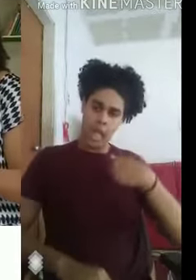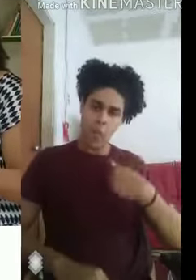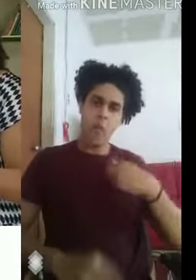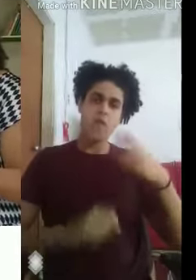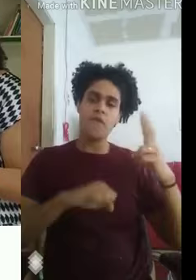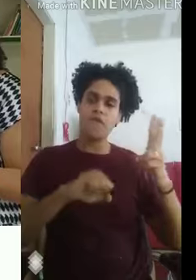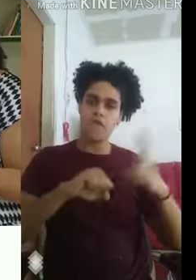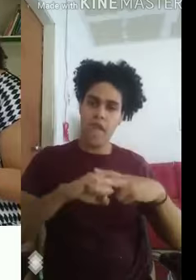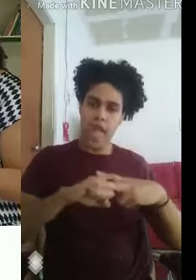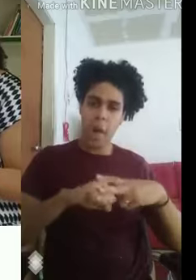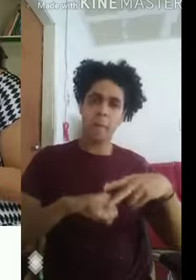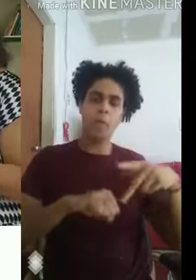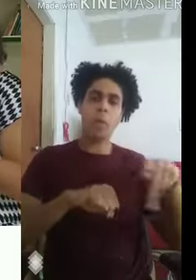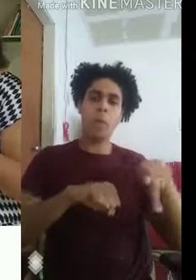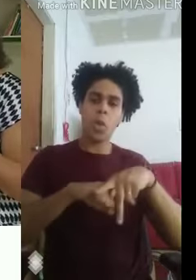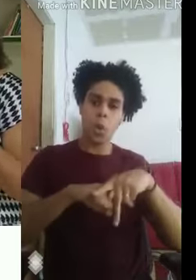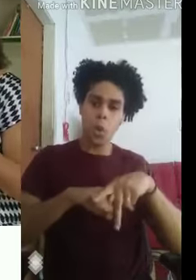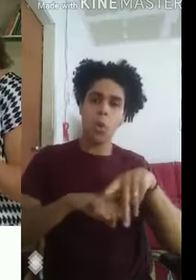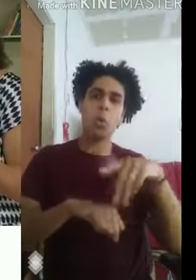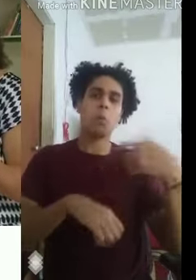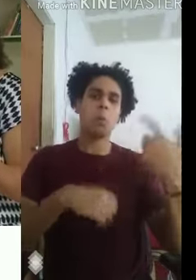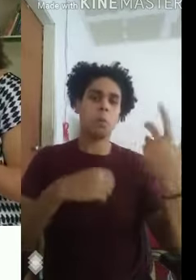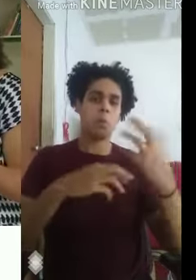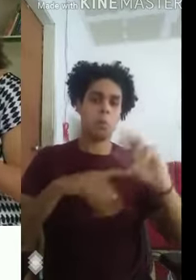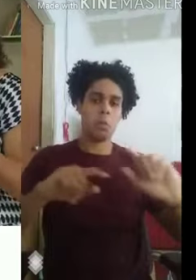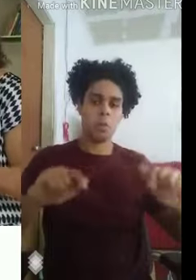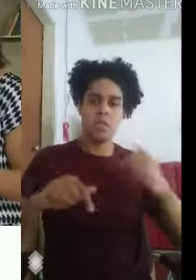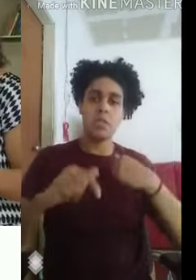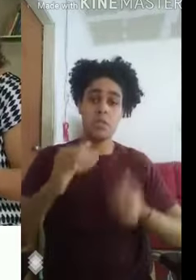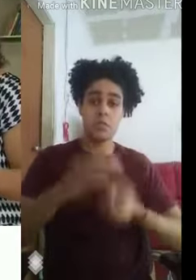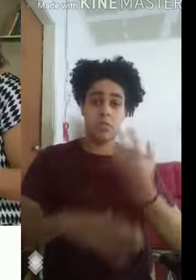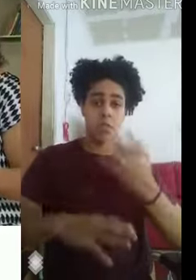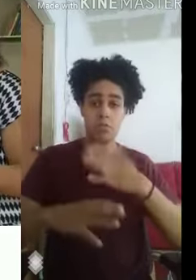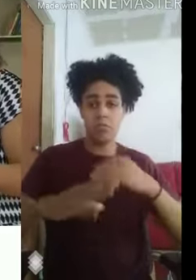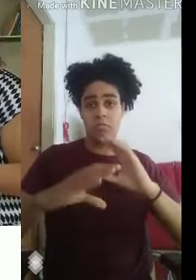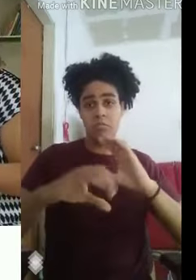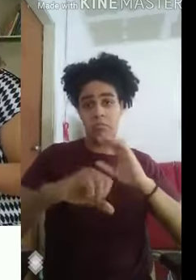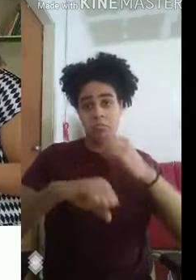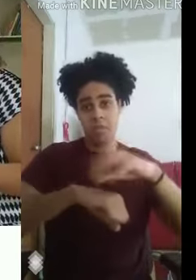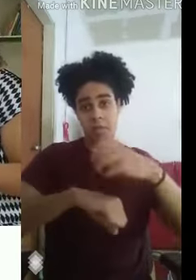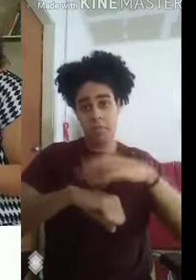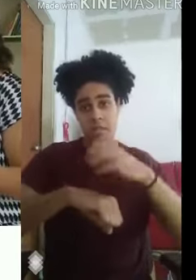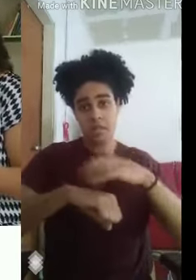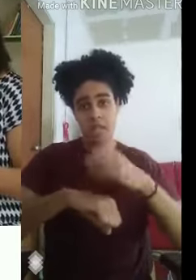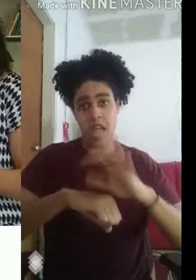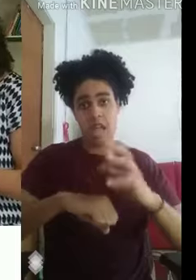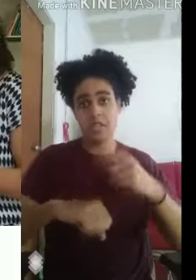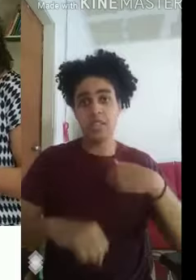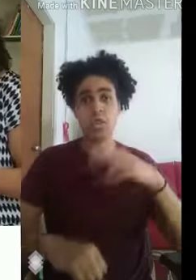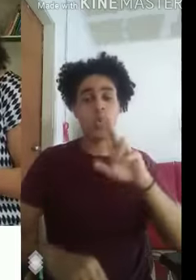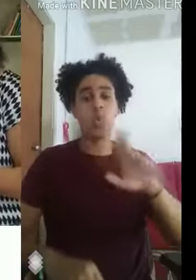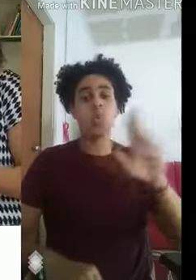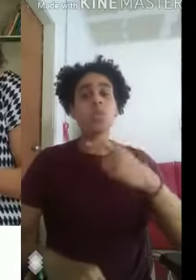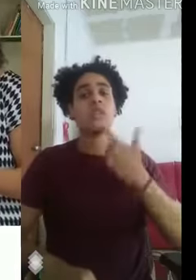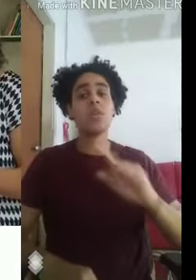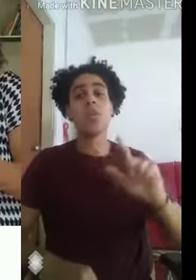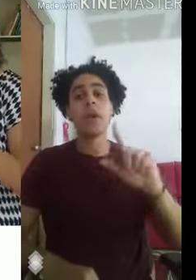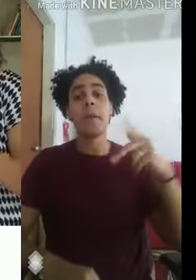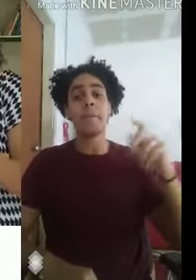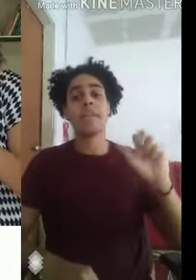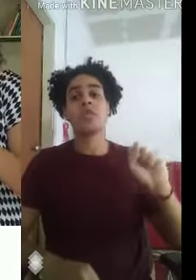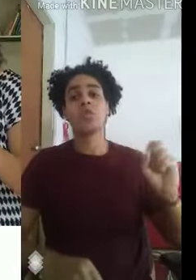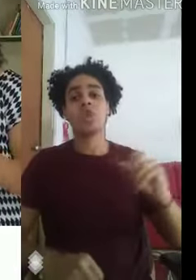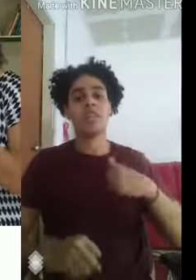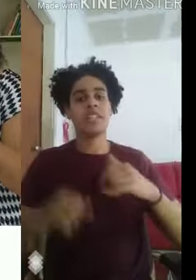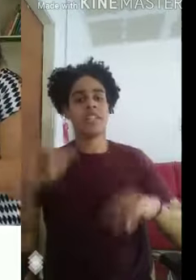etc. E eu construo a minha mensagem por meio de uma linguagem pessoal. A linguagem impessoal